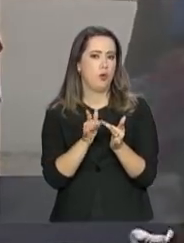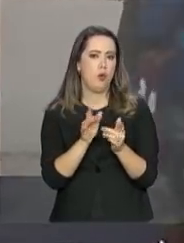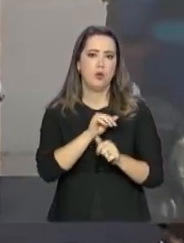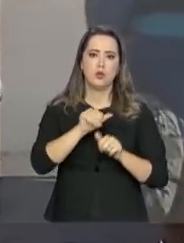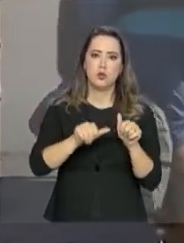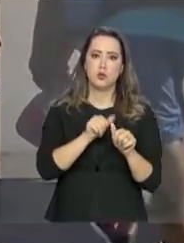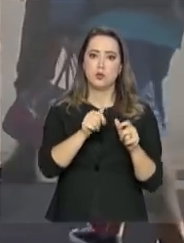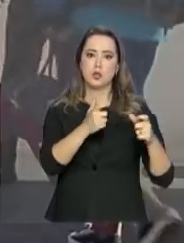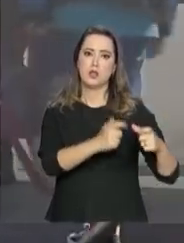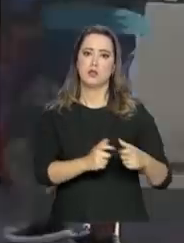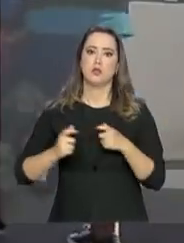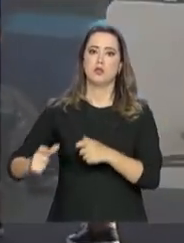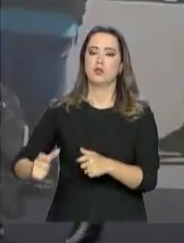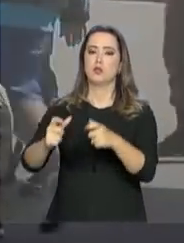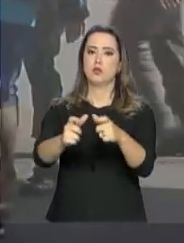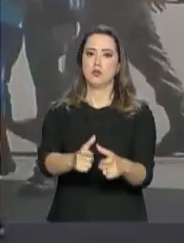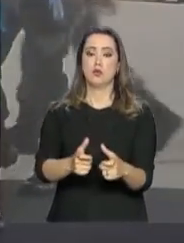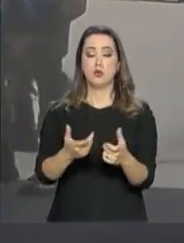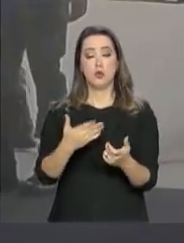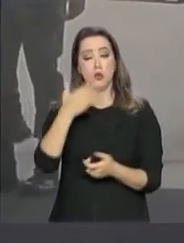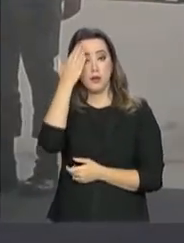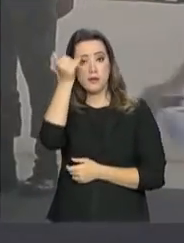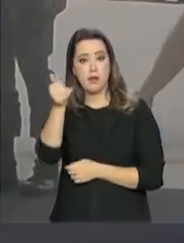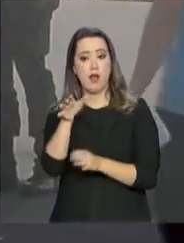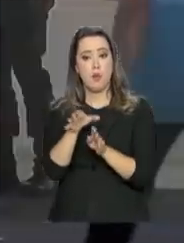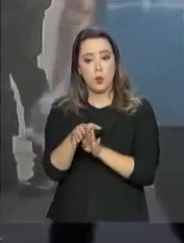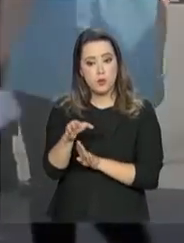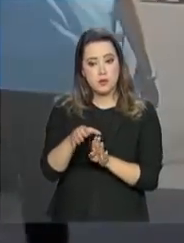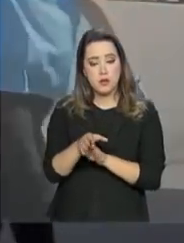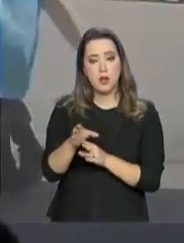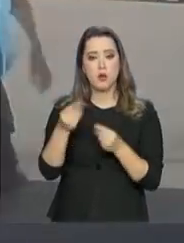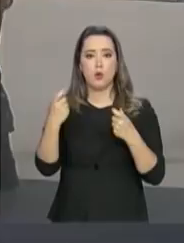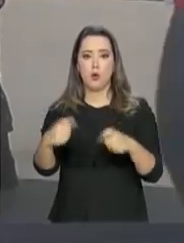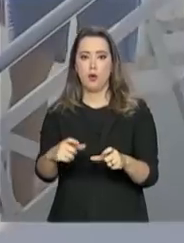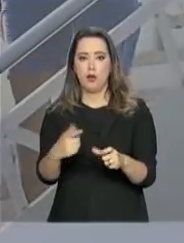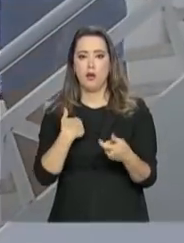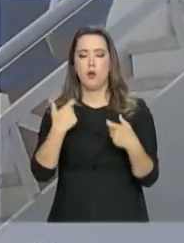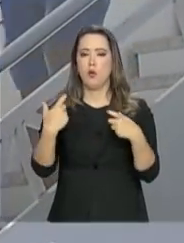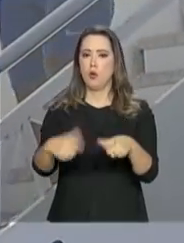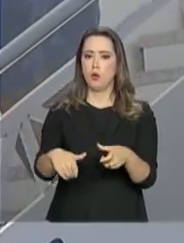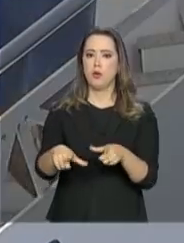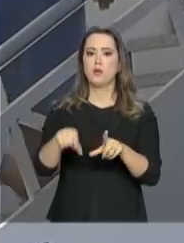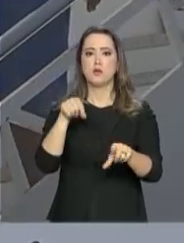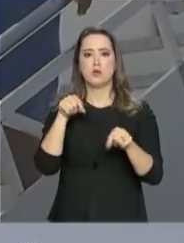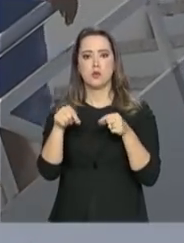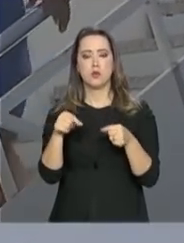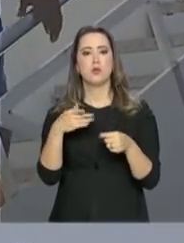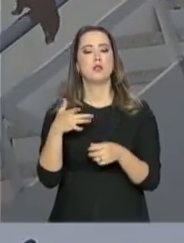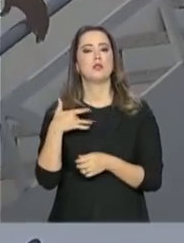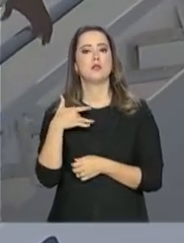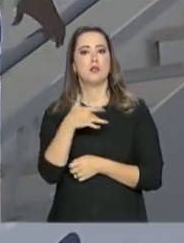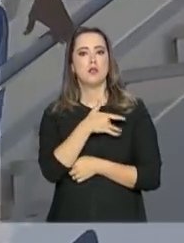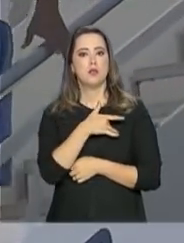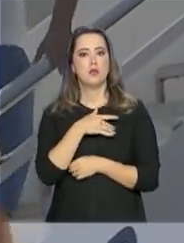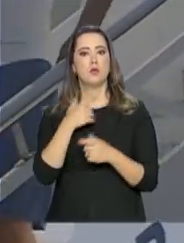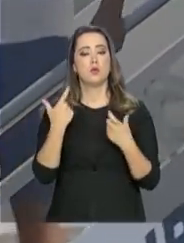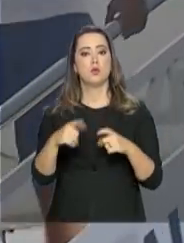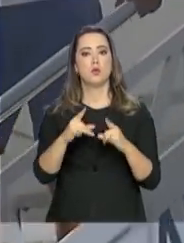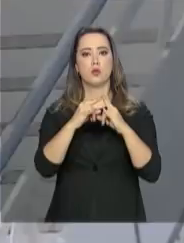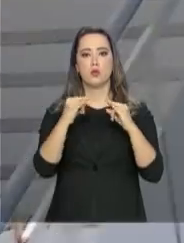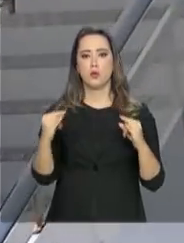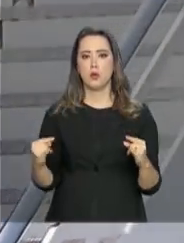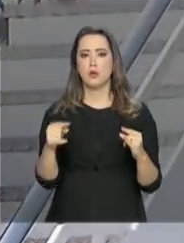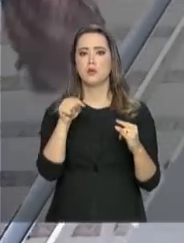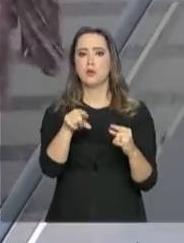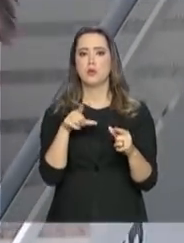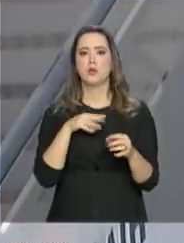por orientação sobre o processo sobre as cidades de destino realizam exames de saúde são imunizados abrigados nas cidades